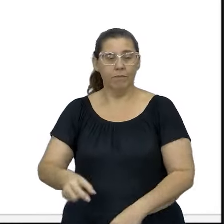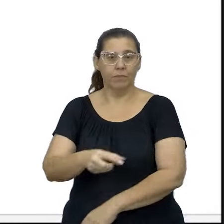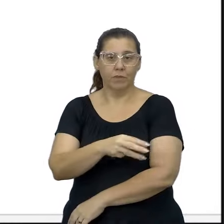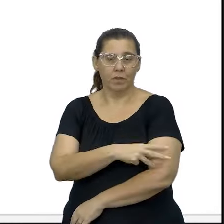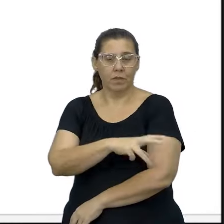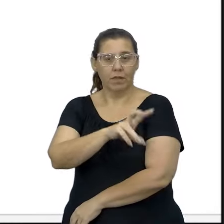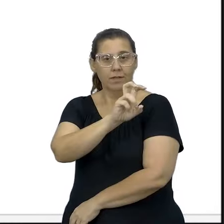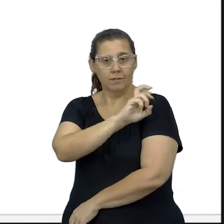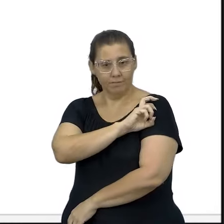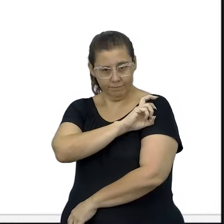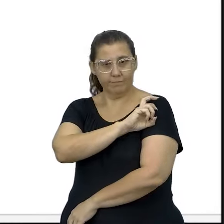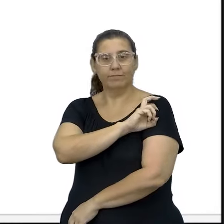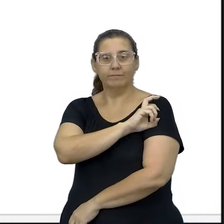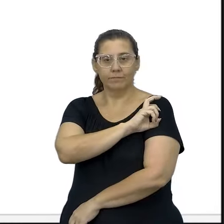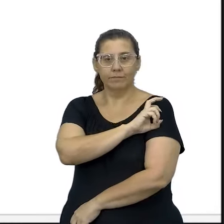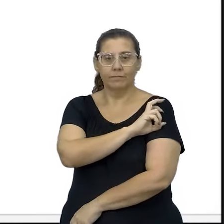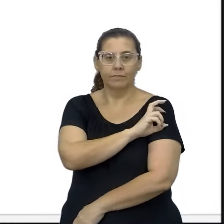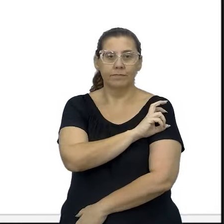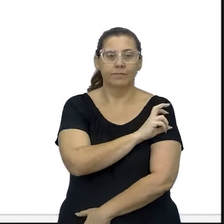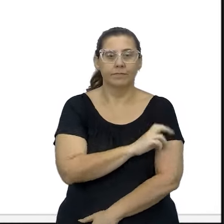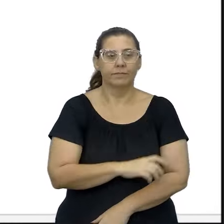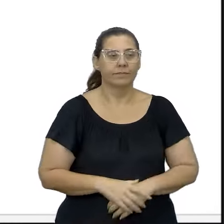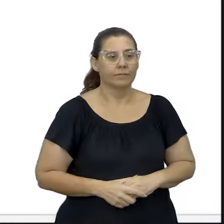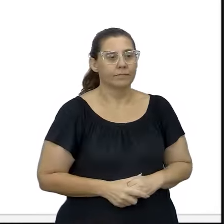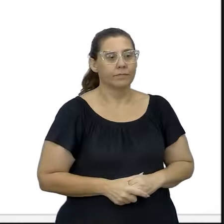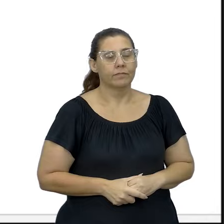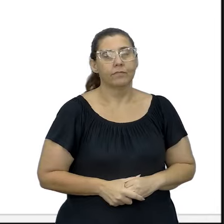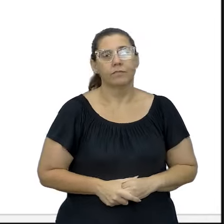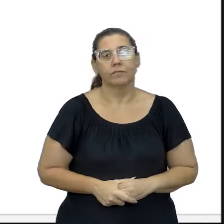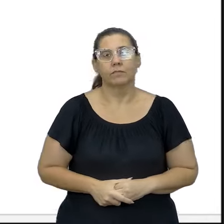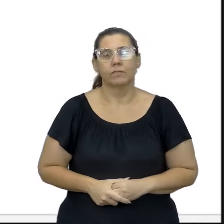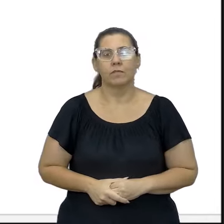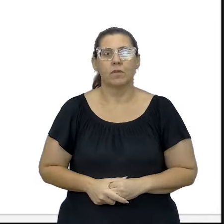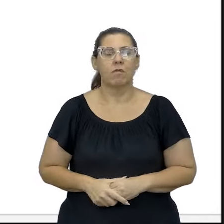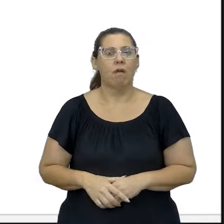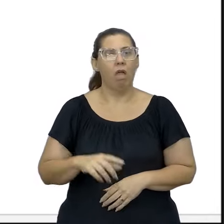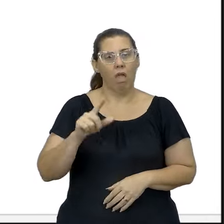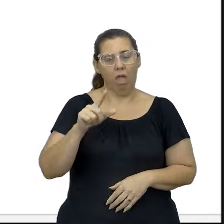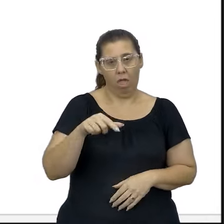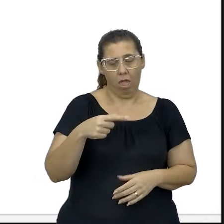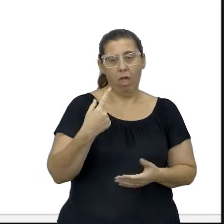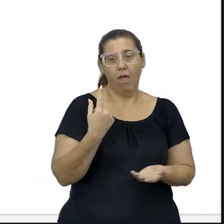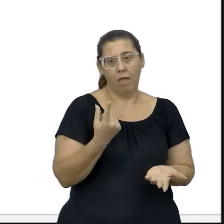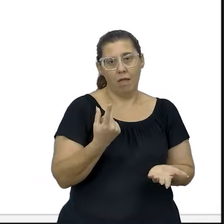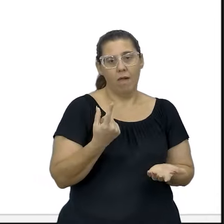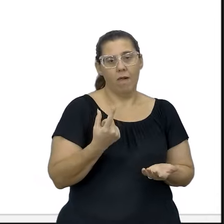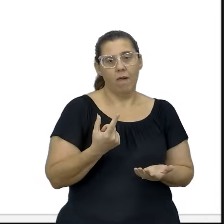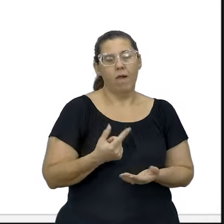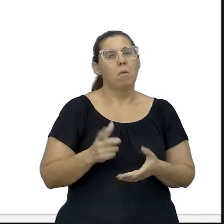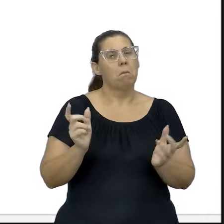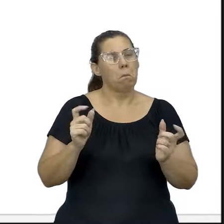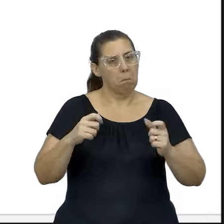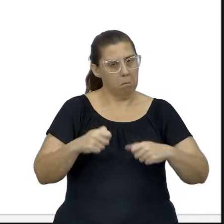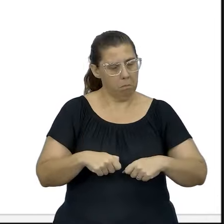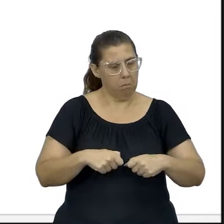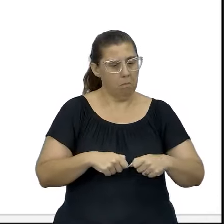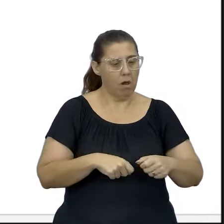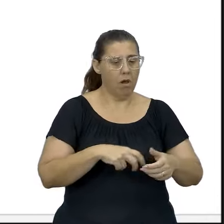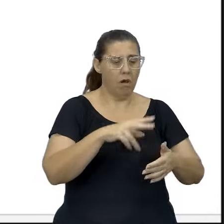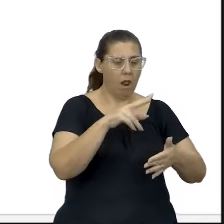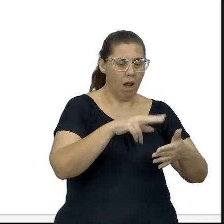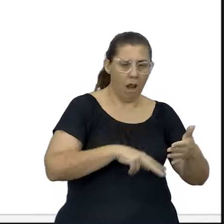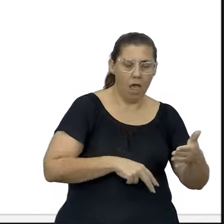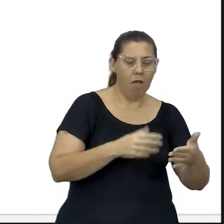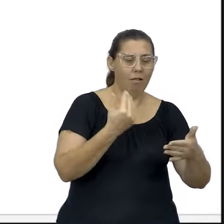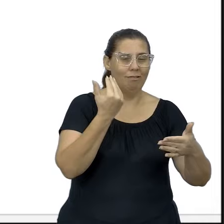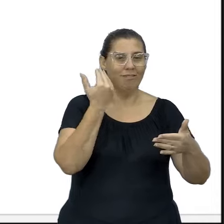35 significa isso, do 3º ao 5º ano, que de fato para serem capazes, né, de lerem com